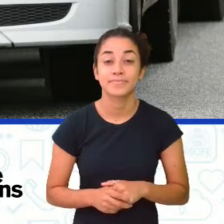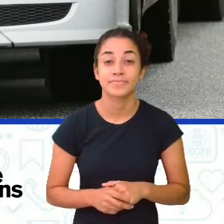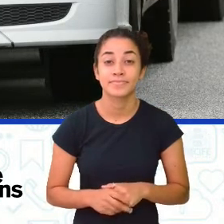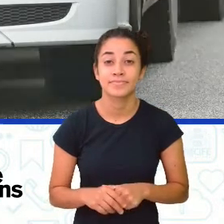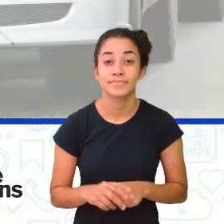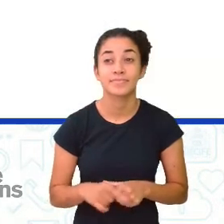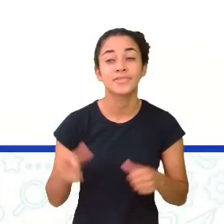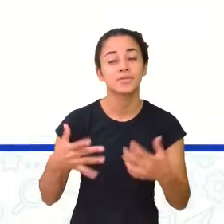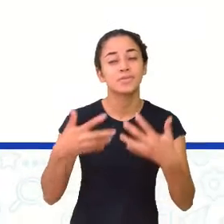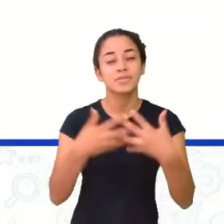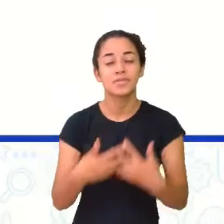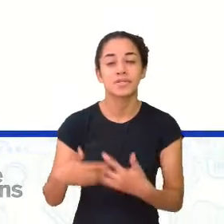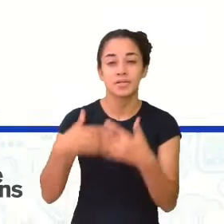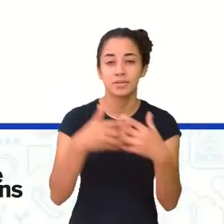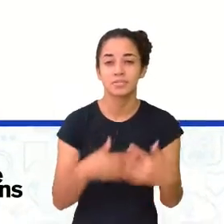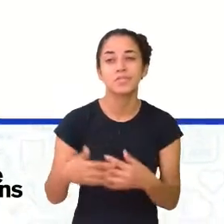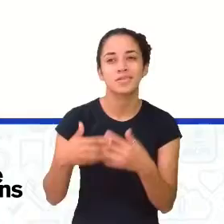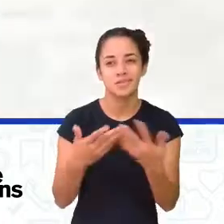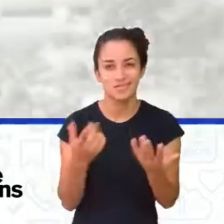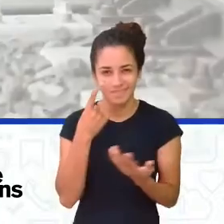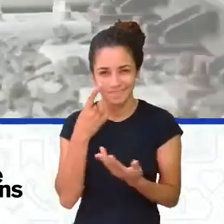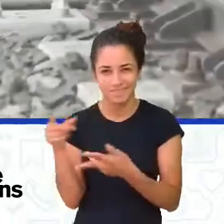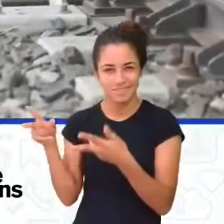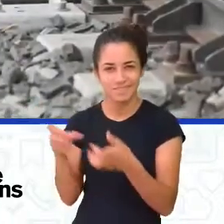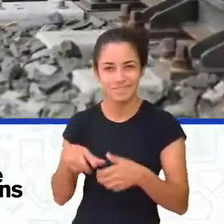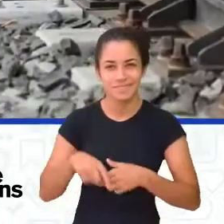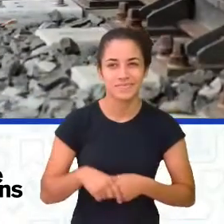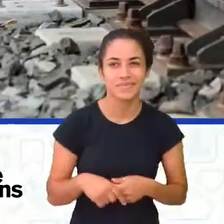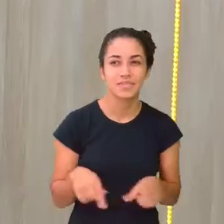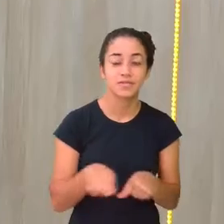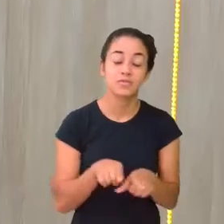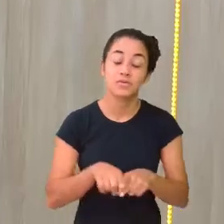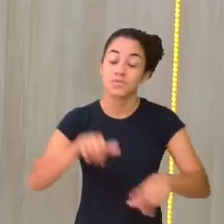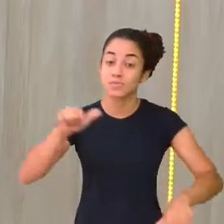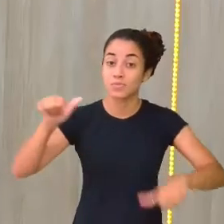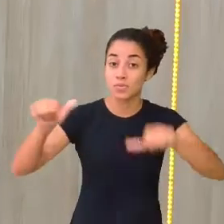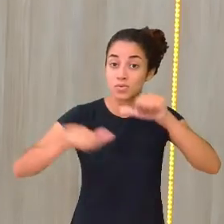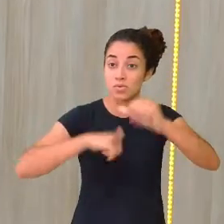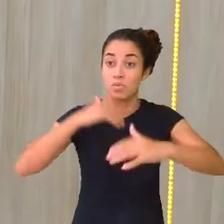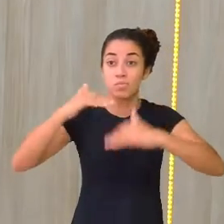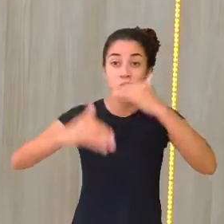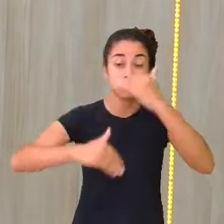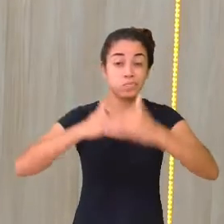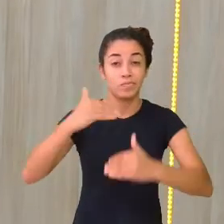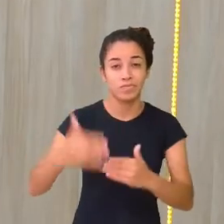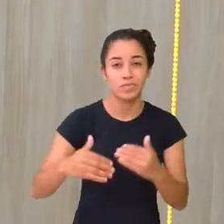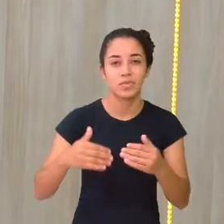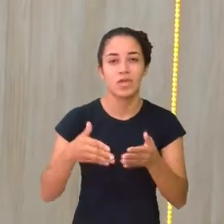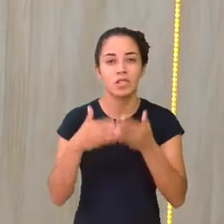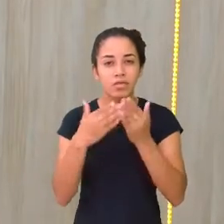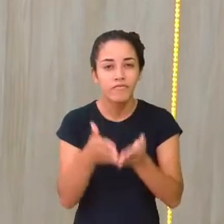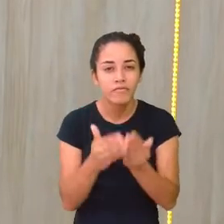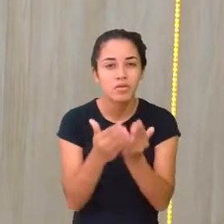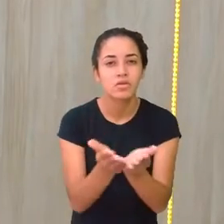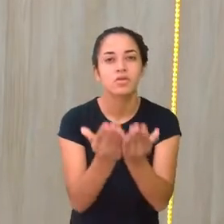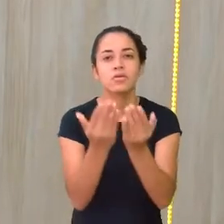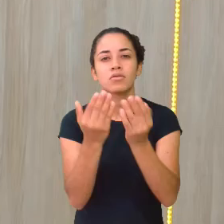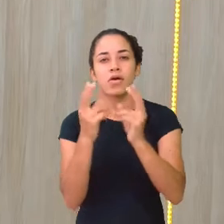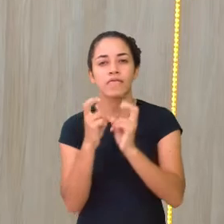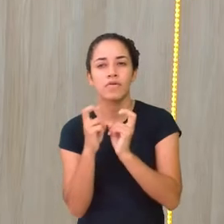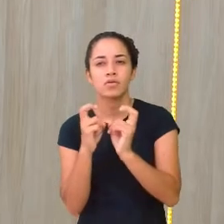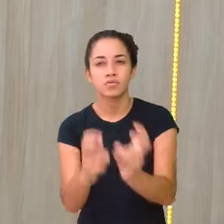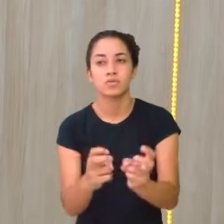no caminhãozinho e tal. Um avanço aí nos transportes navais, nas ferrovias. E a gente chega aqui